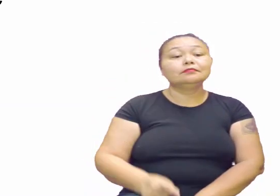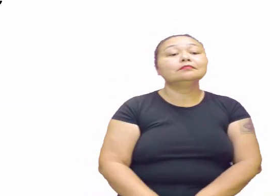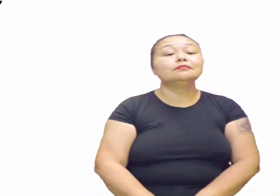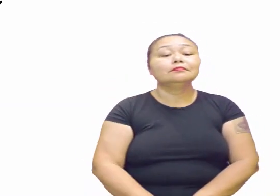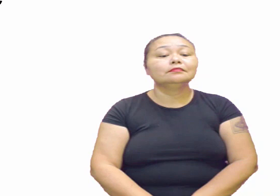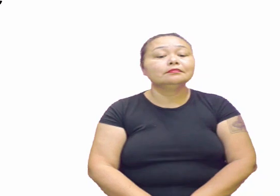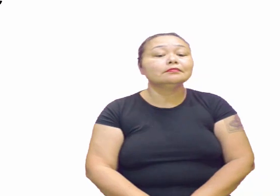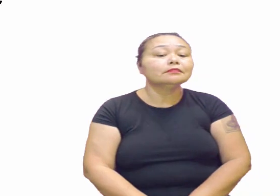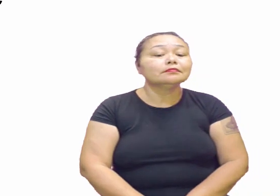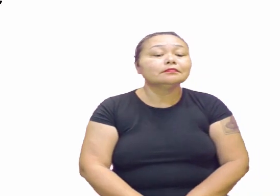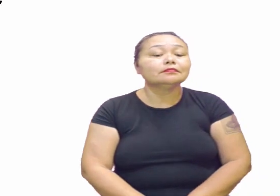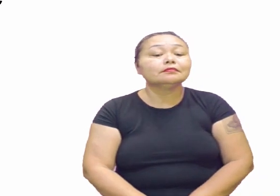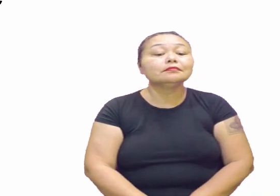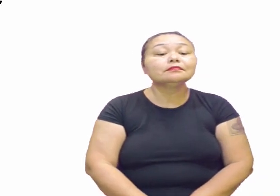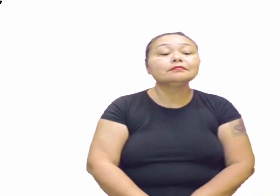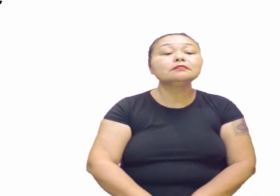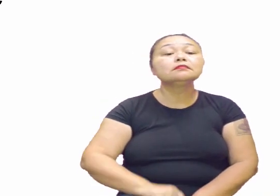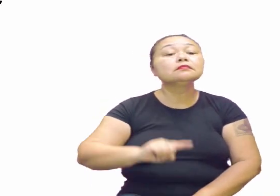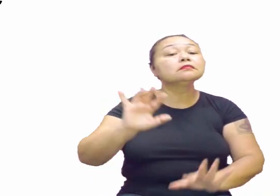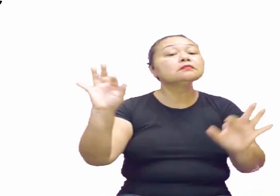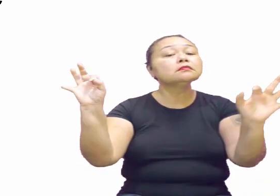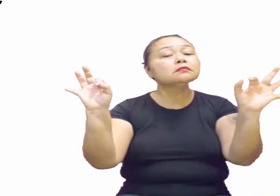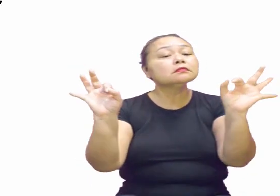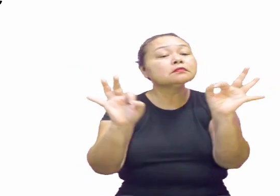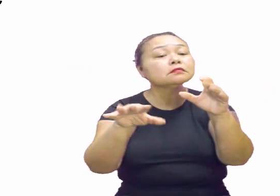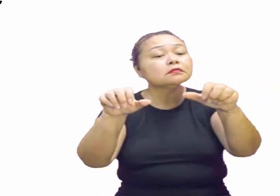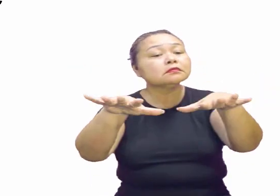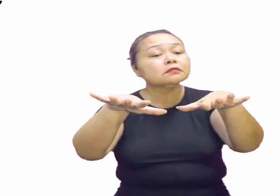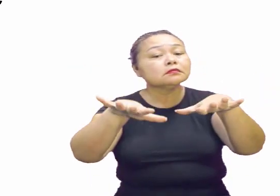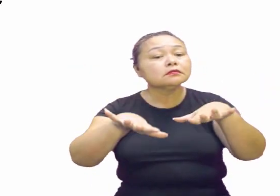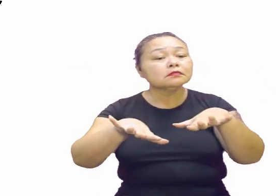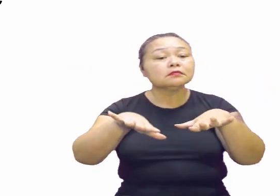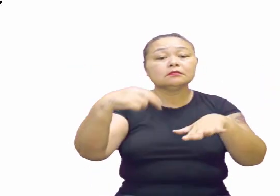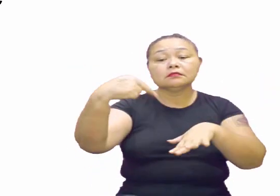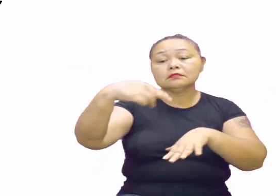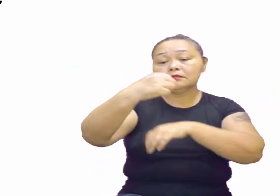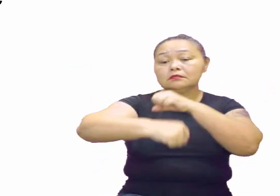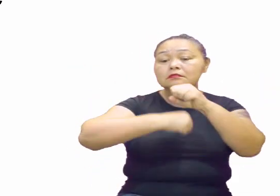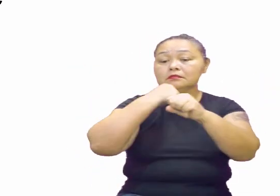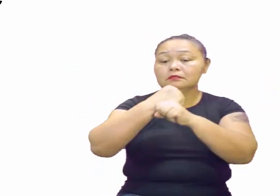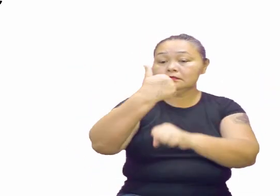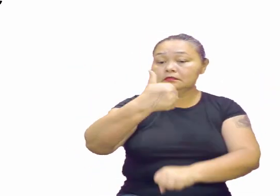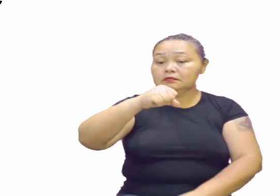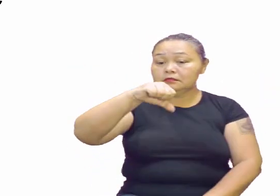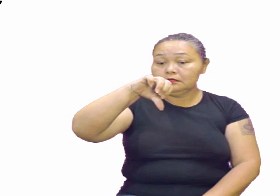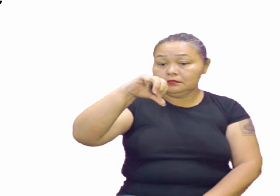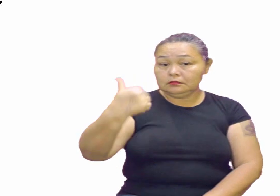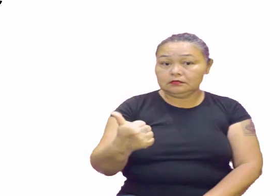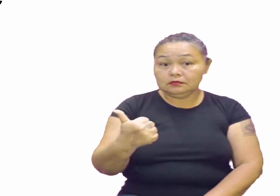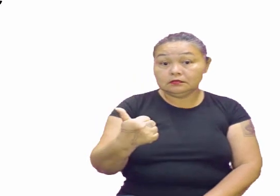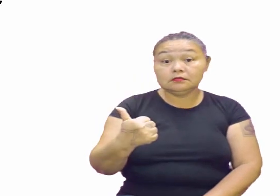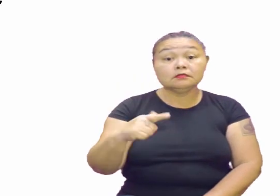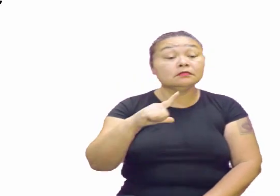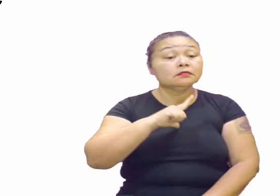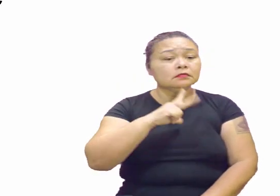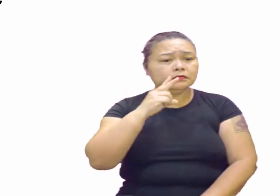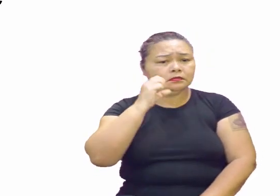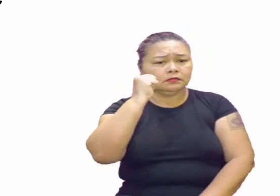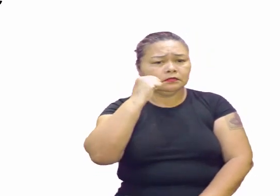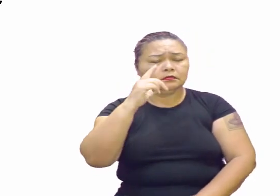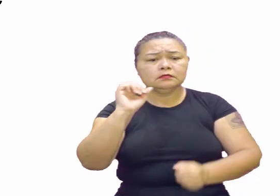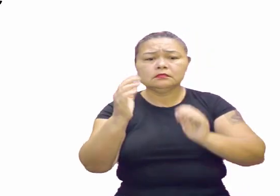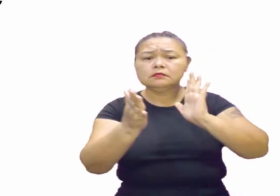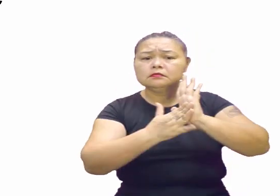aí. Com o fechamento do Congresso, em novembro de 91, houve uma